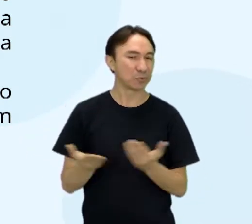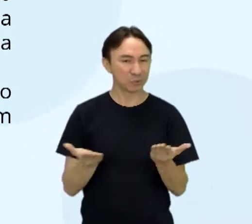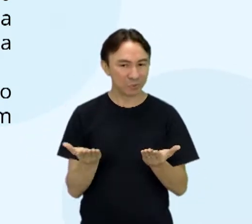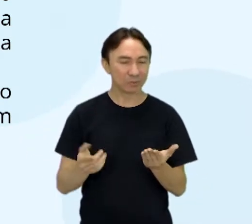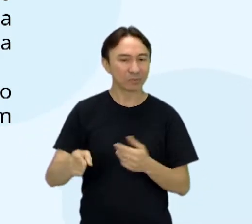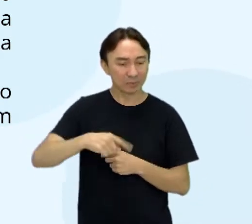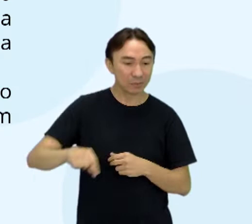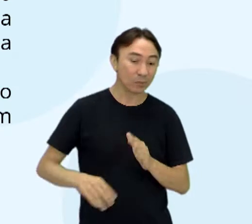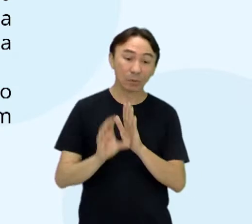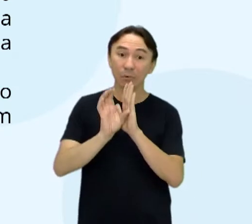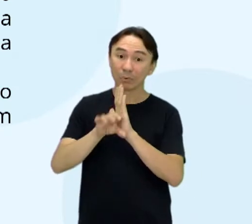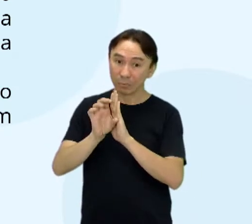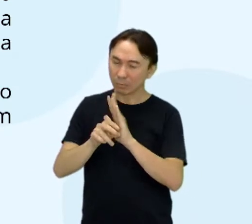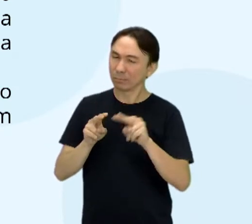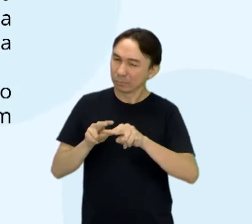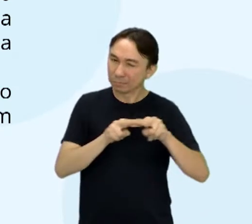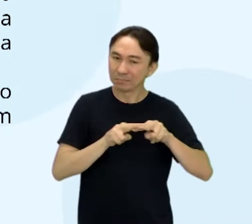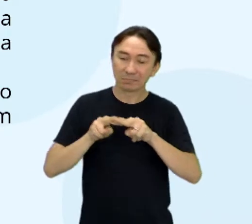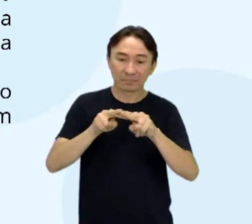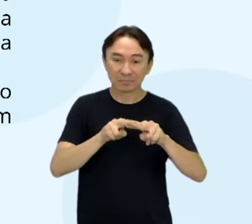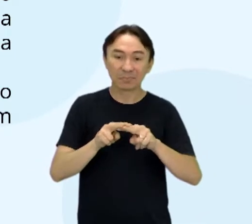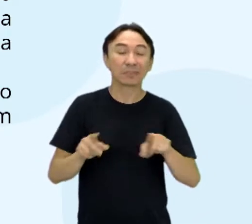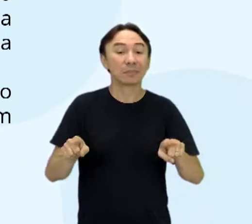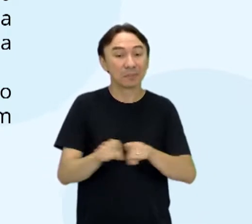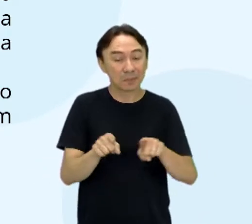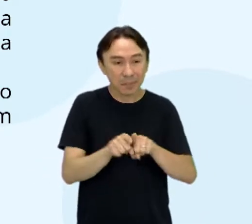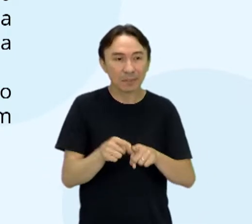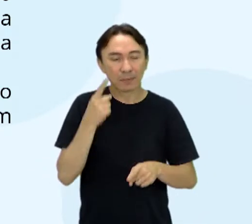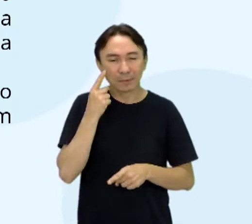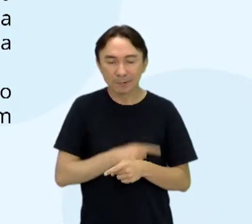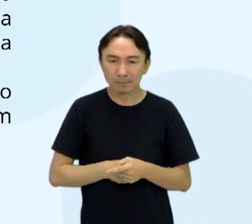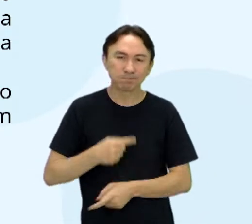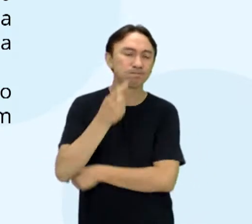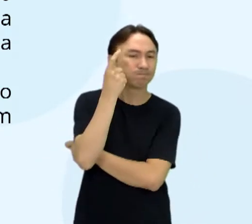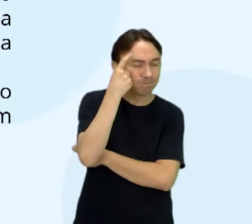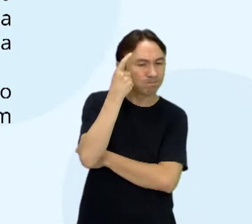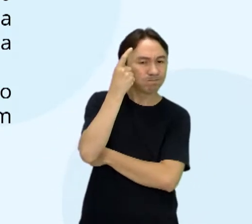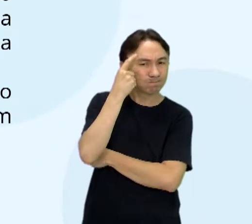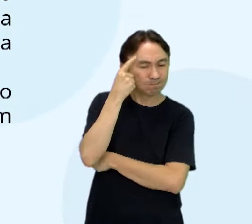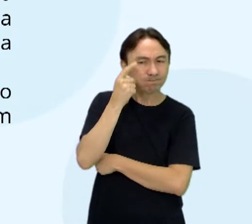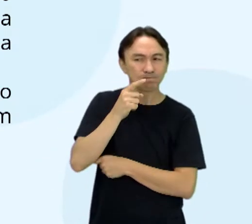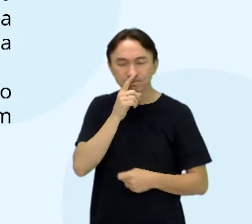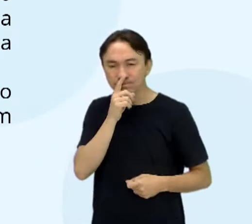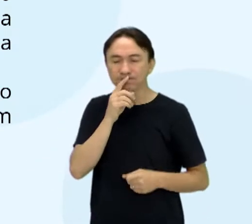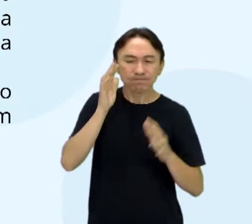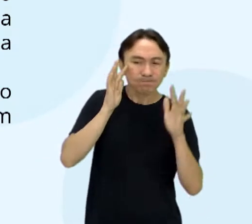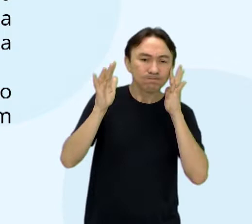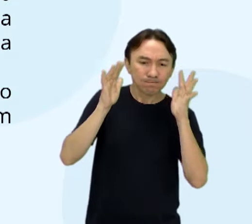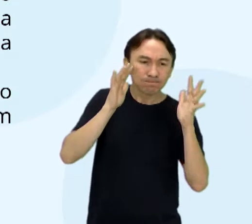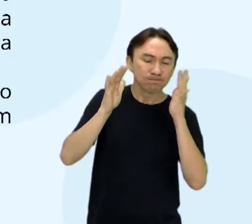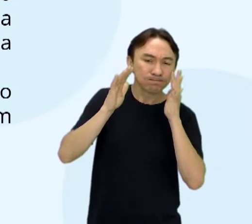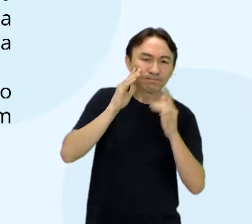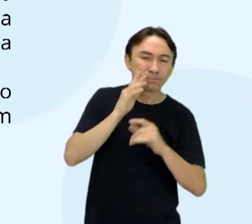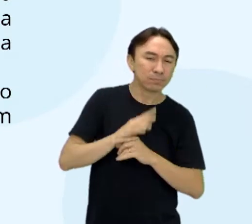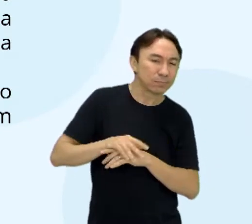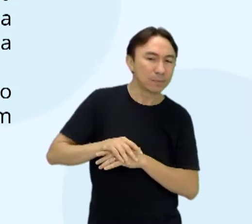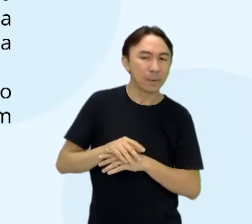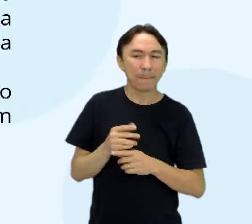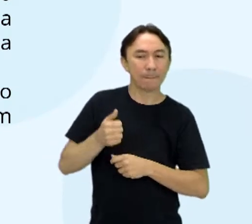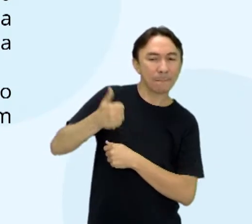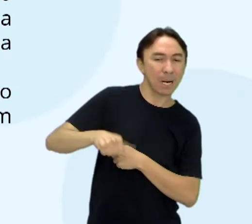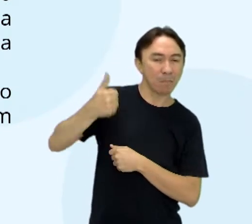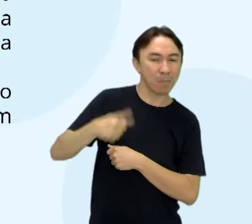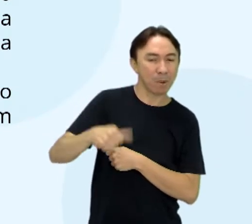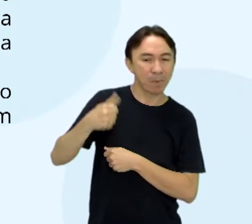que isso, vamos interpretar de forma consciente e crítica os valores encontrados como solução para os problemas